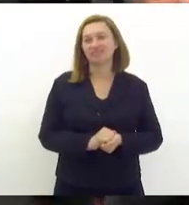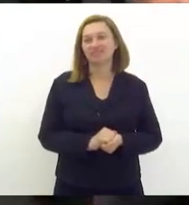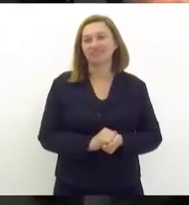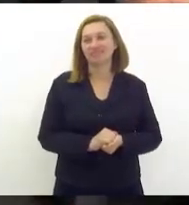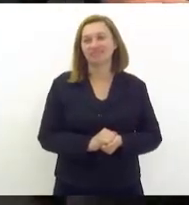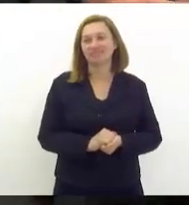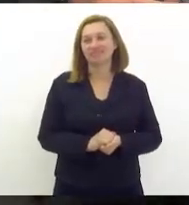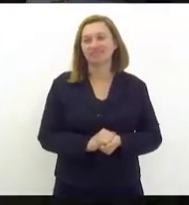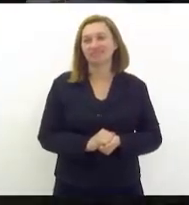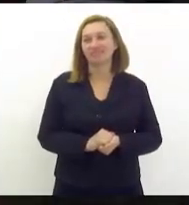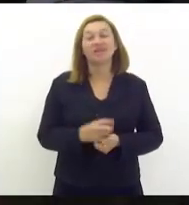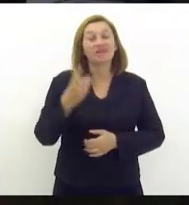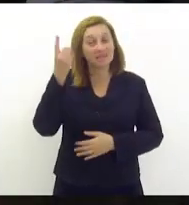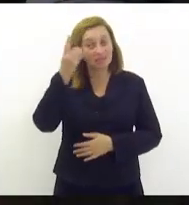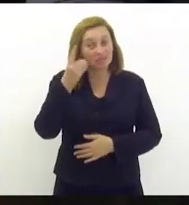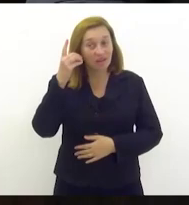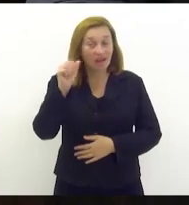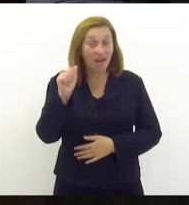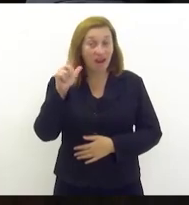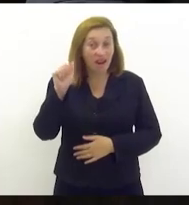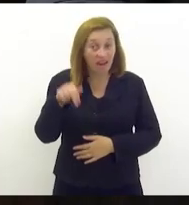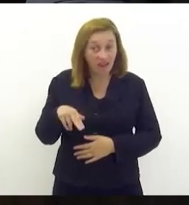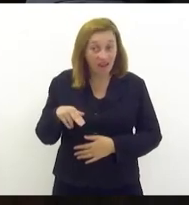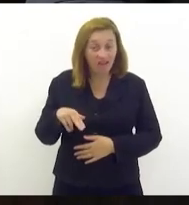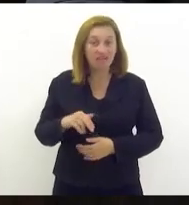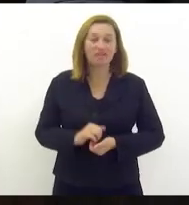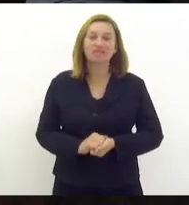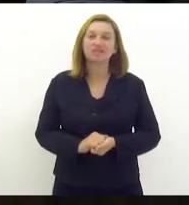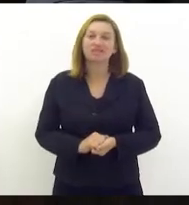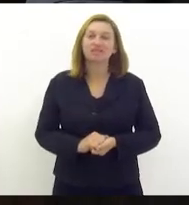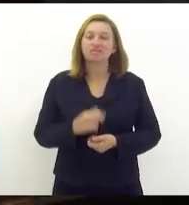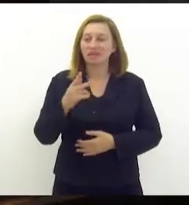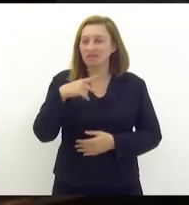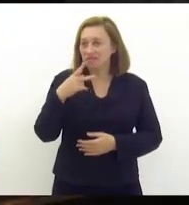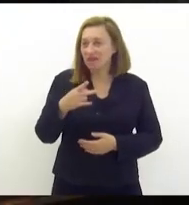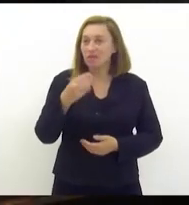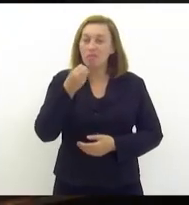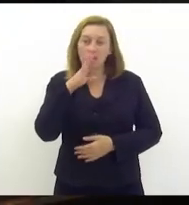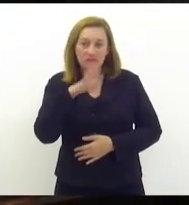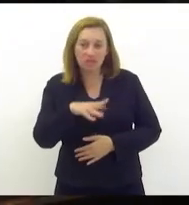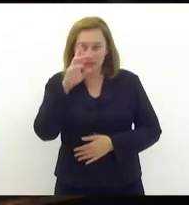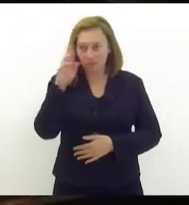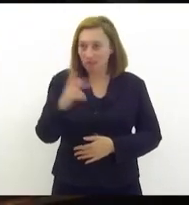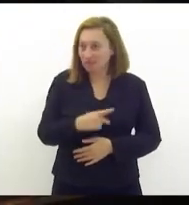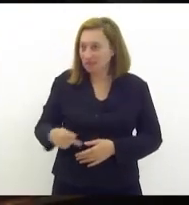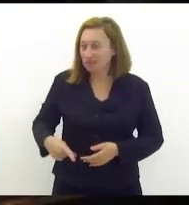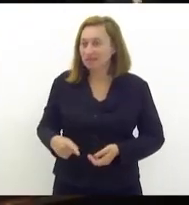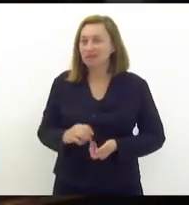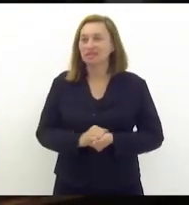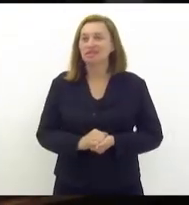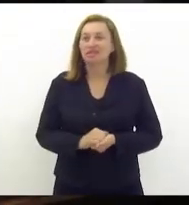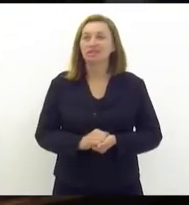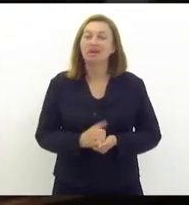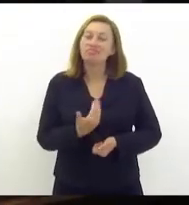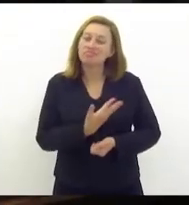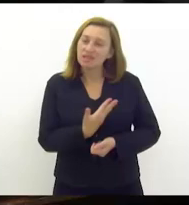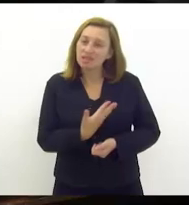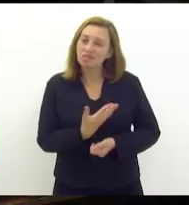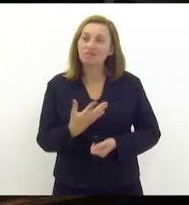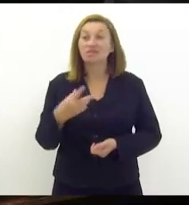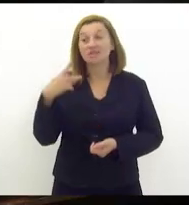nosso nome Deputado Alan Lopes pela palavra Boa tarde senhor presidente nobres